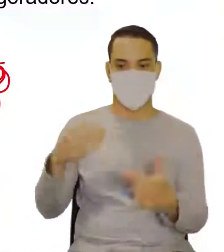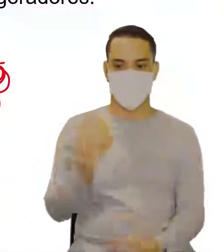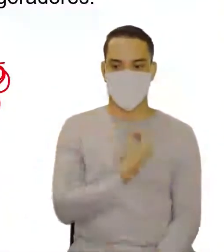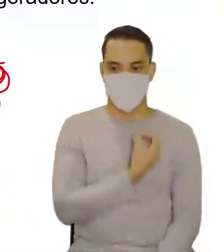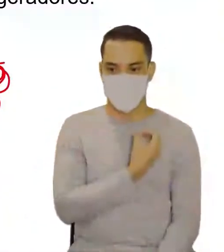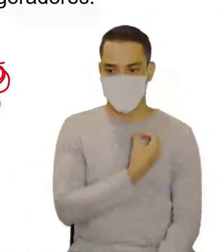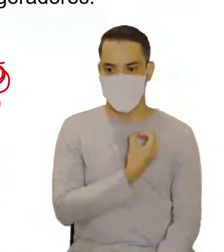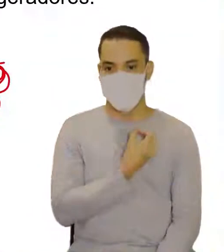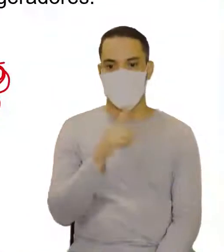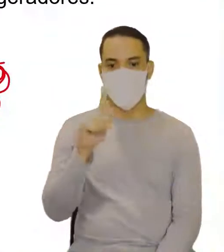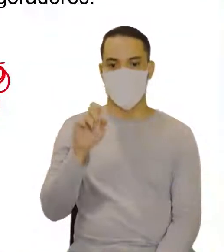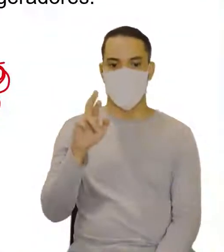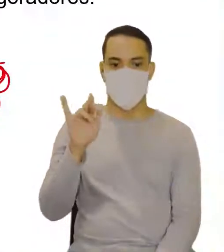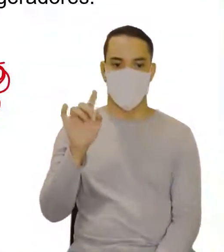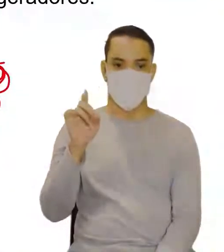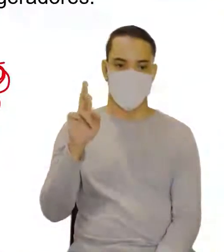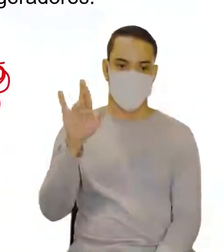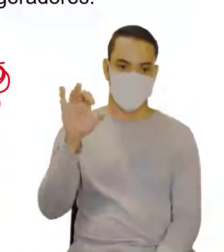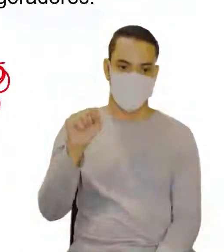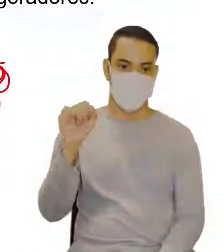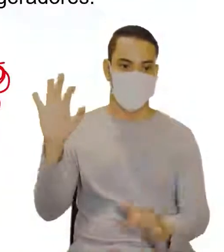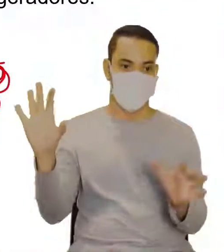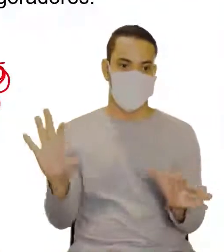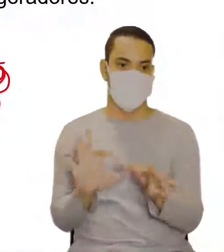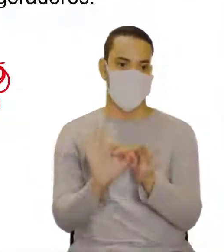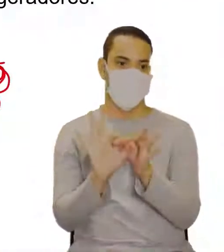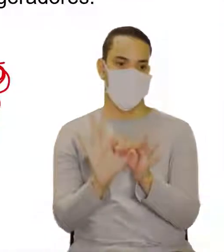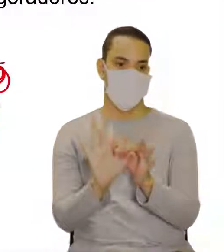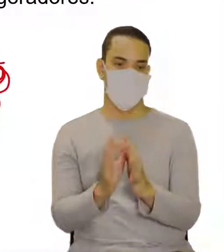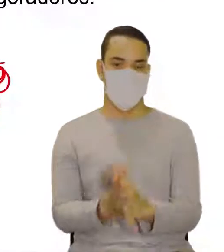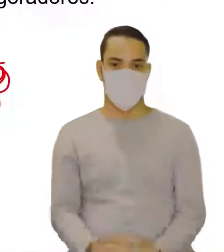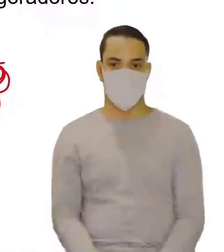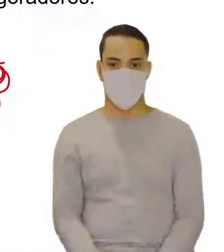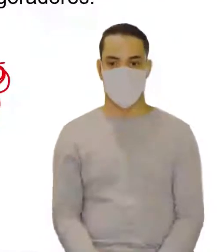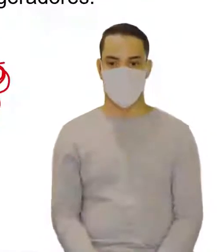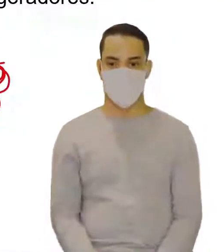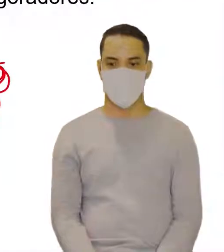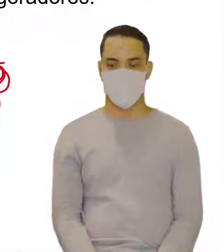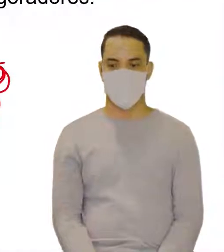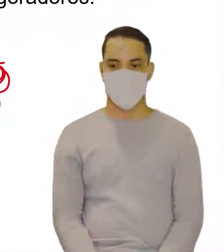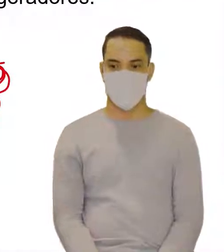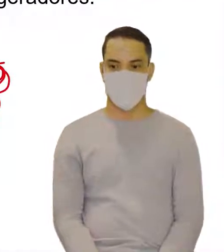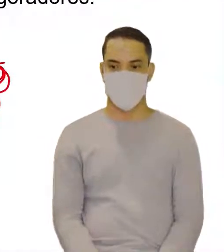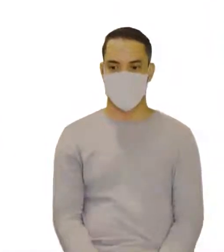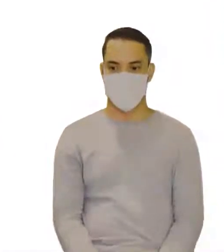de geradores que eu estou associando, entendido?